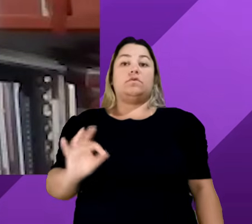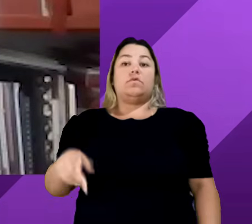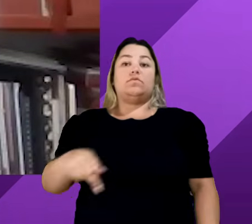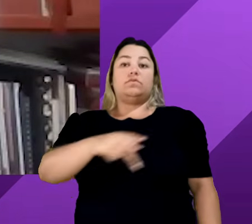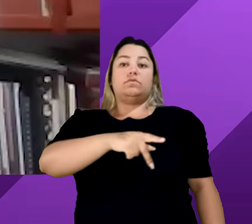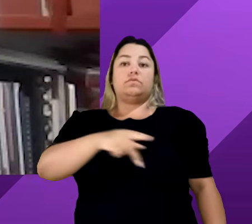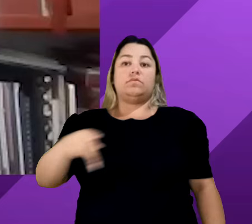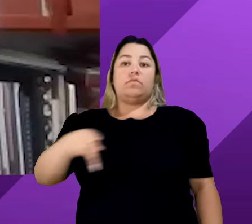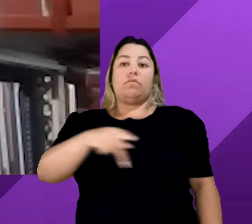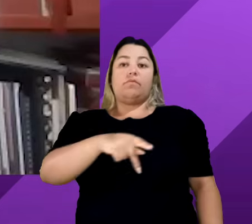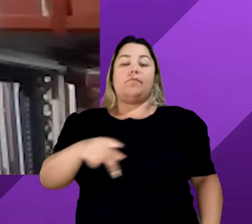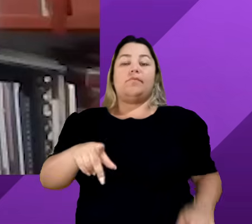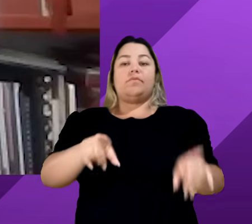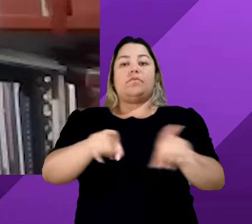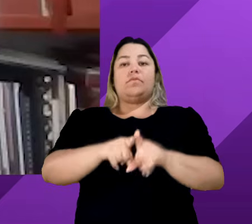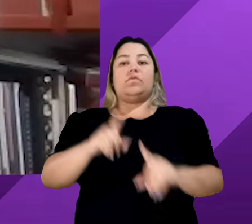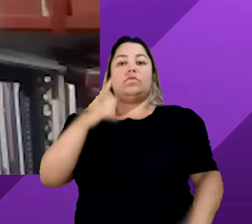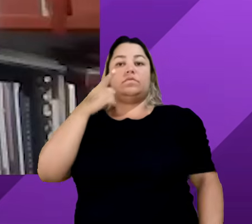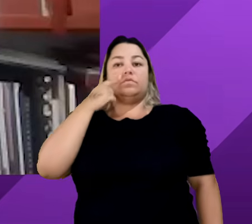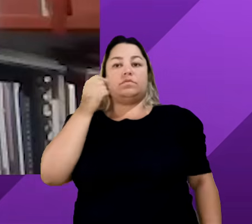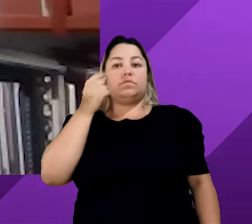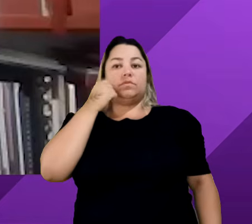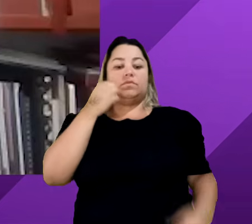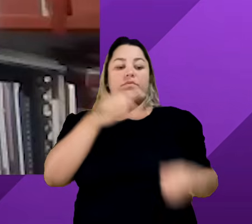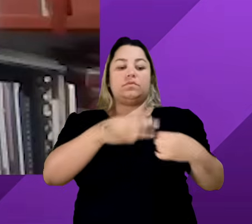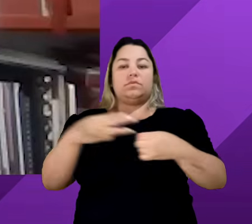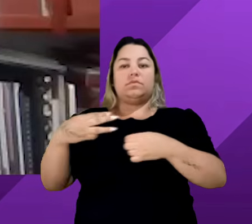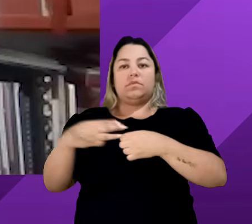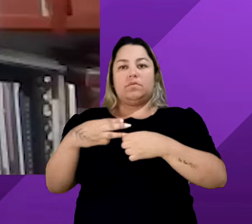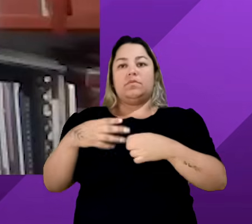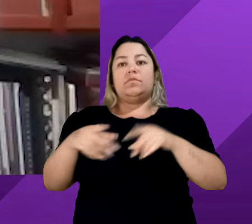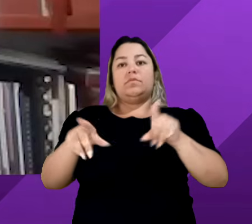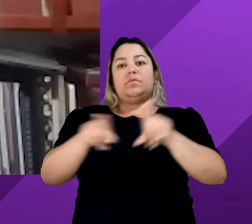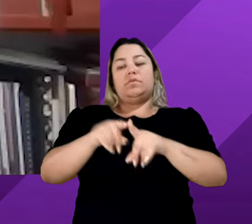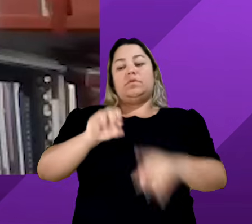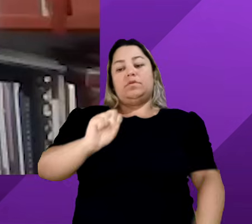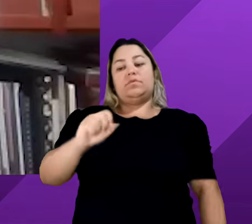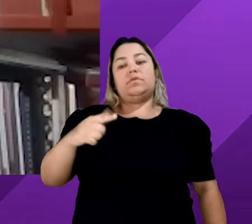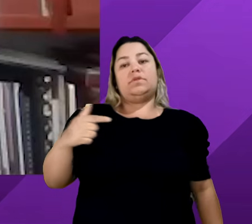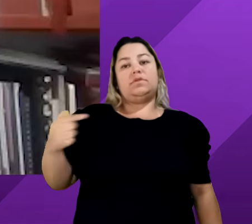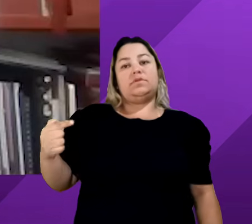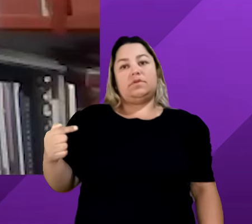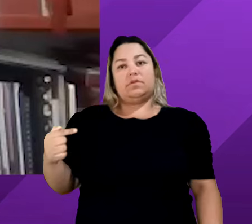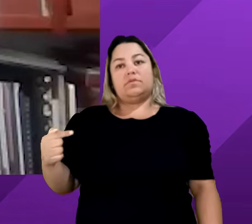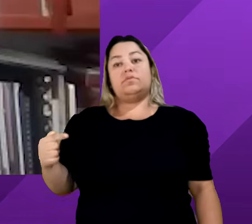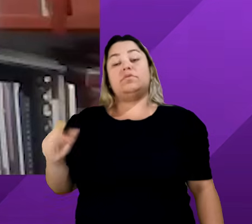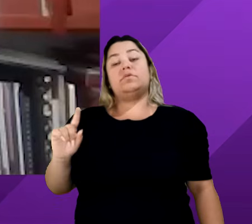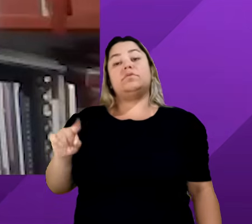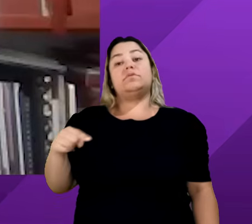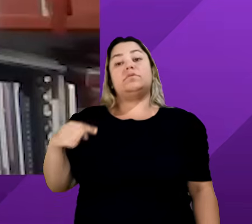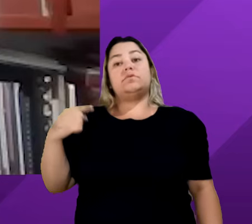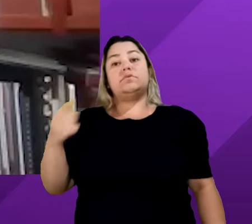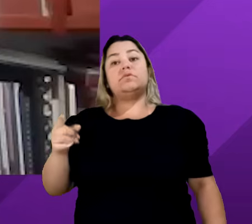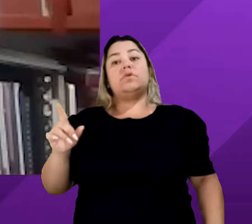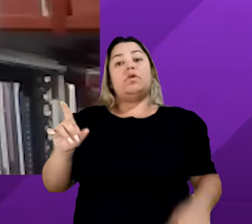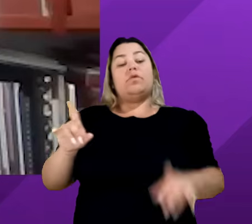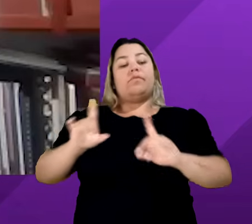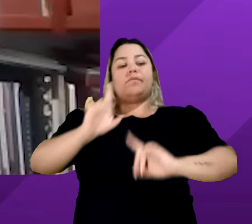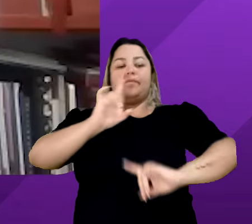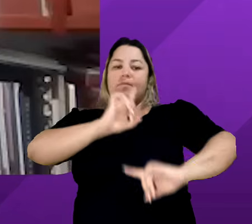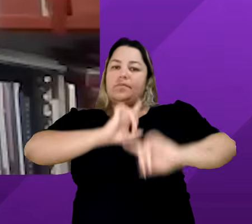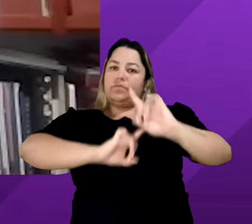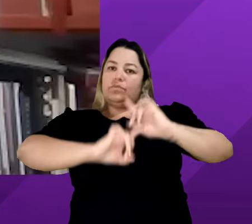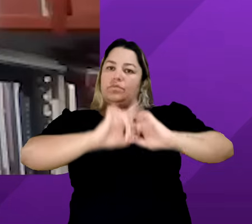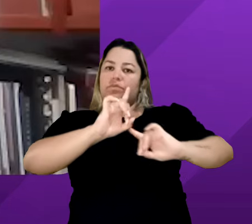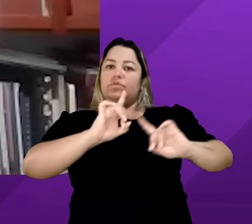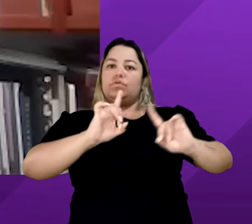Interior do Ceará, Promice, lá em 87, e depois construímos os sindicatos de